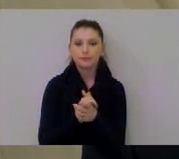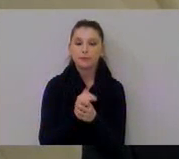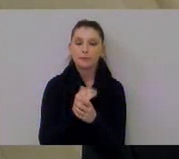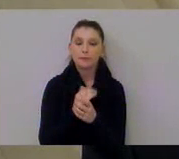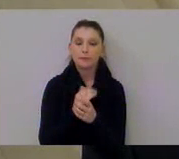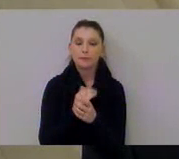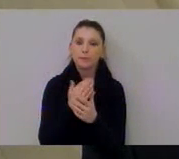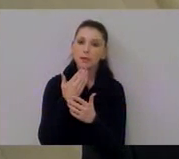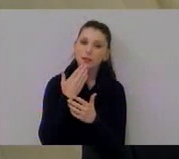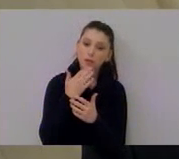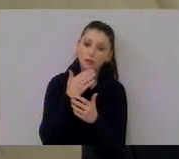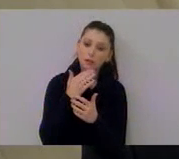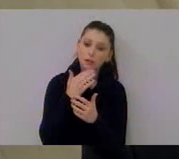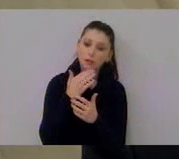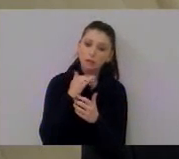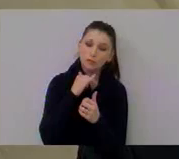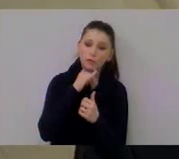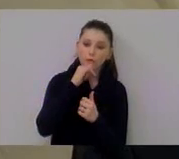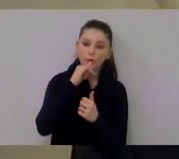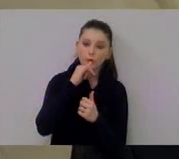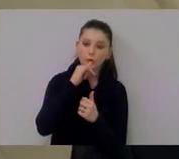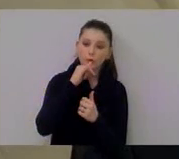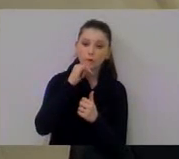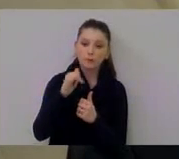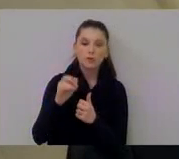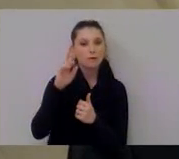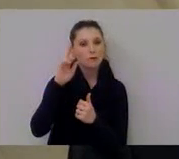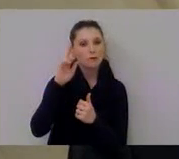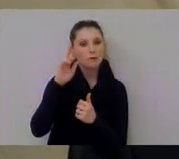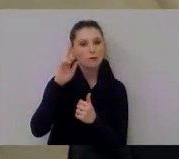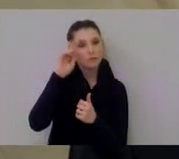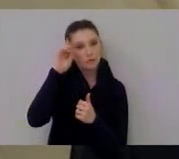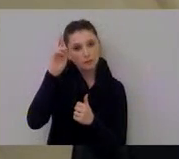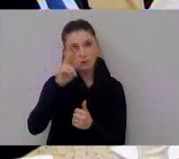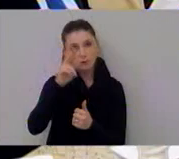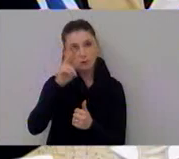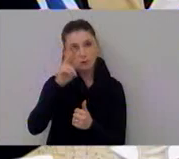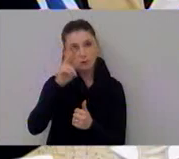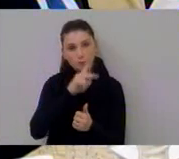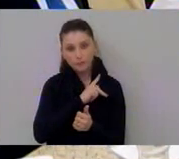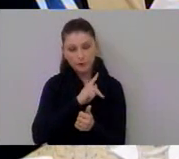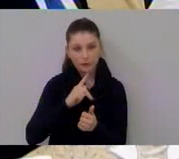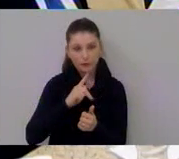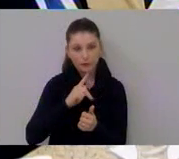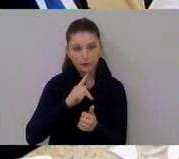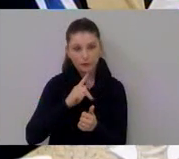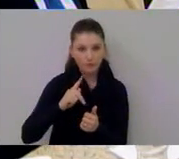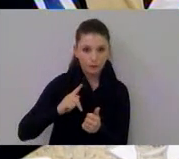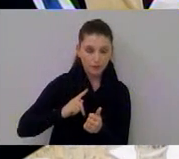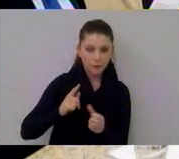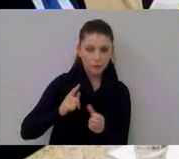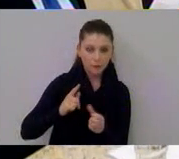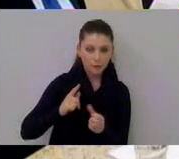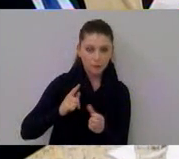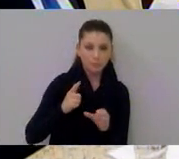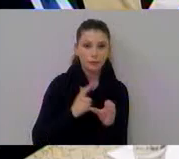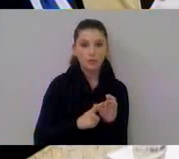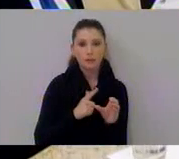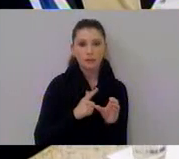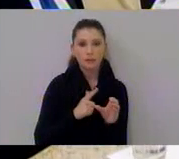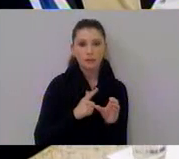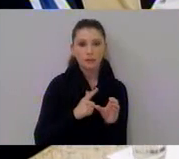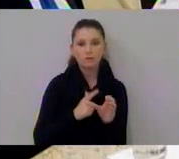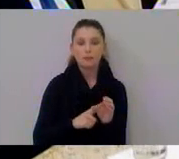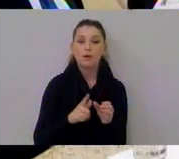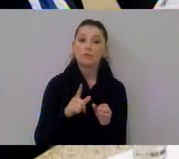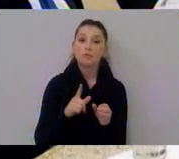pedido de informações ao senhor prefeito municipal acerca da existência